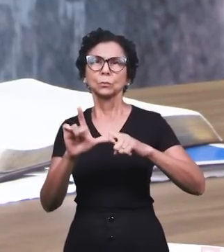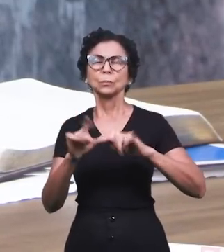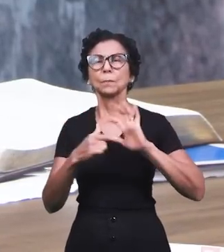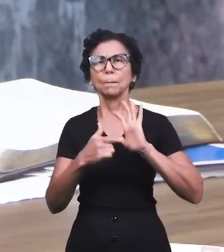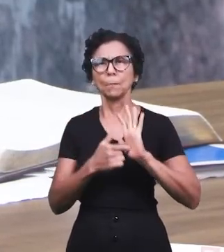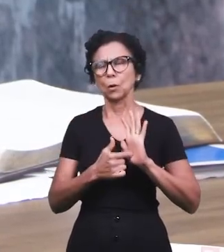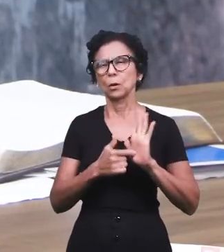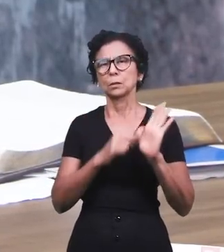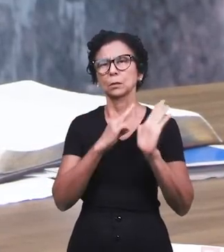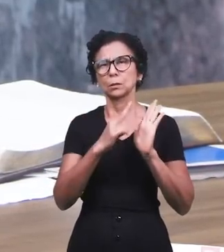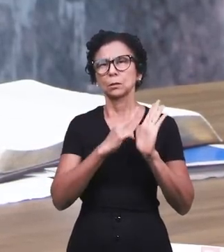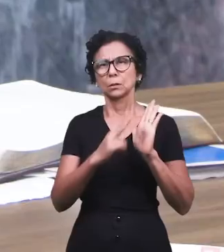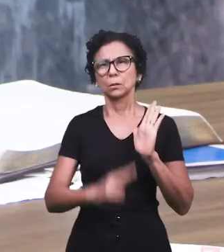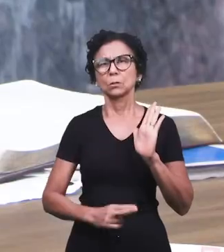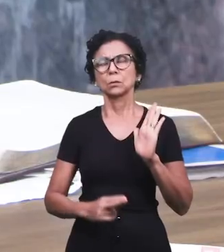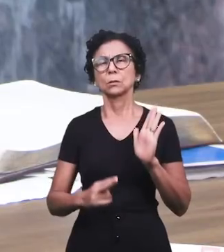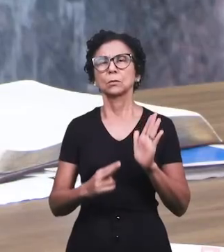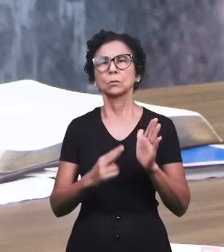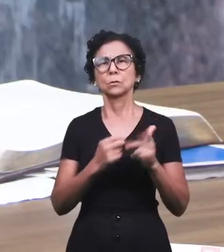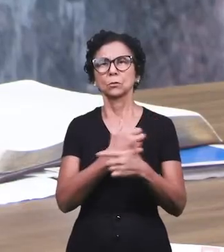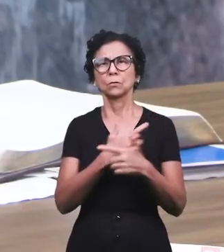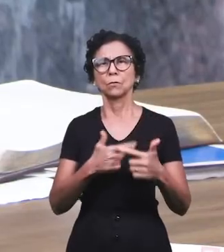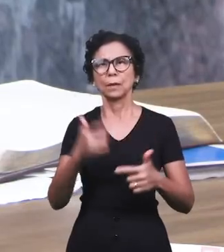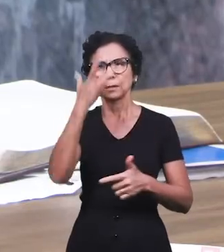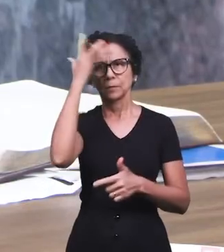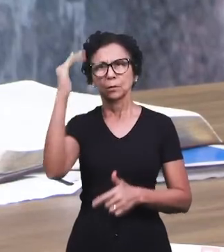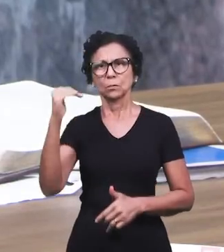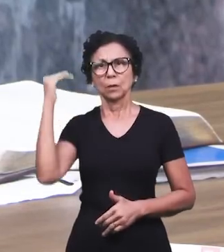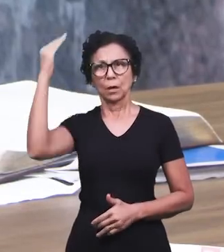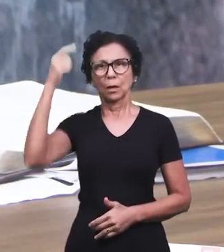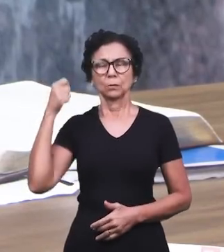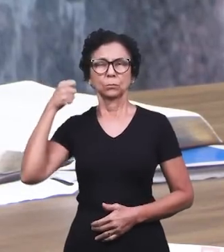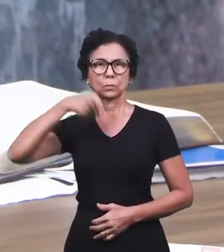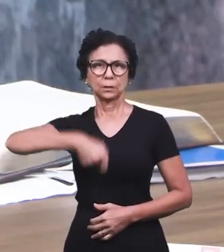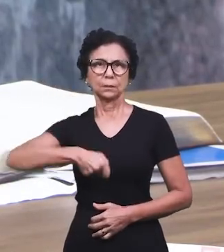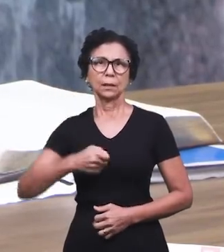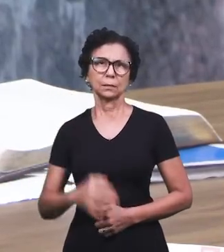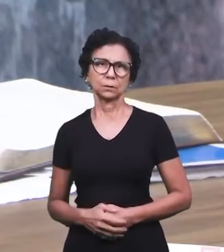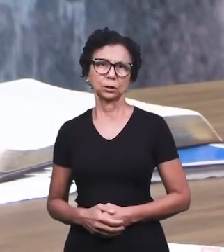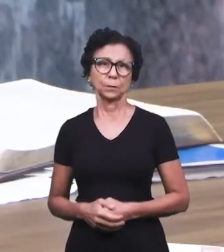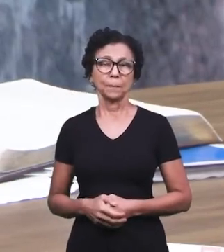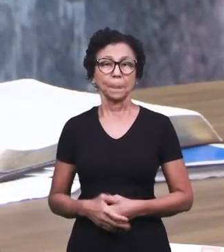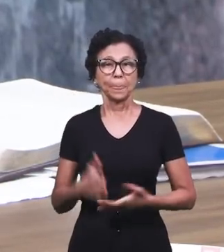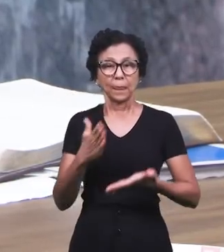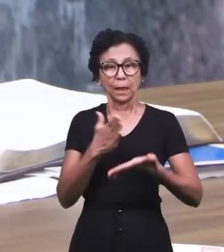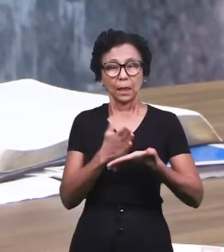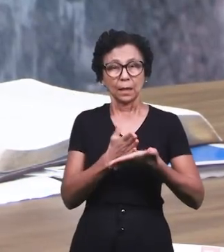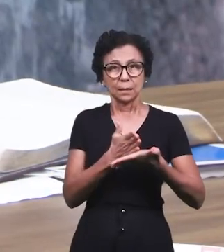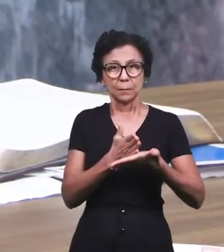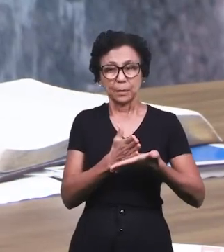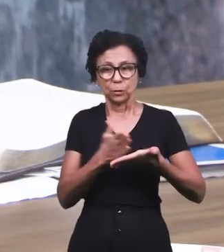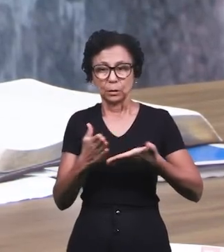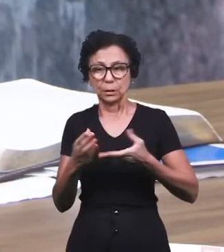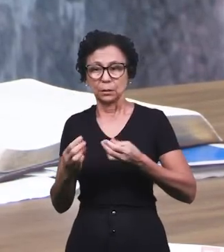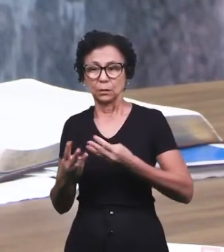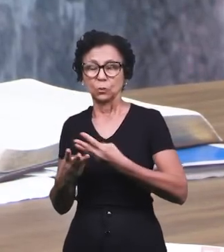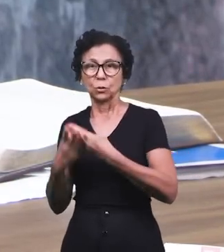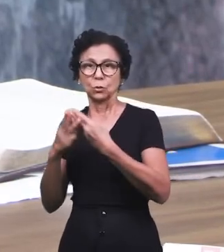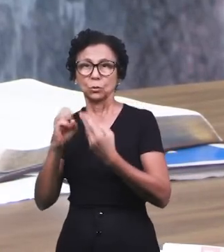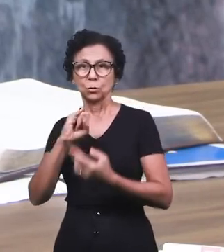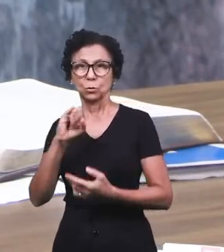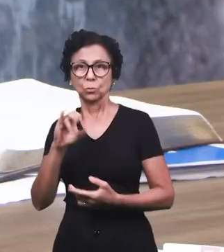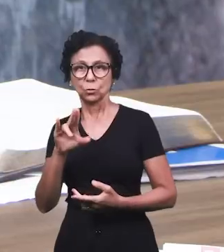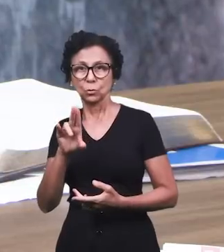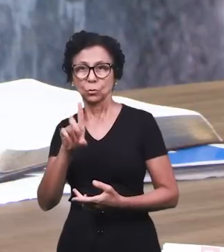várias autoridades, e a Judéia era uma província do Império Romano. Então, quando Jesus nasce, ele nasce